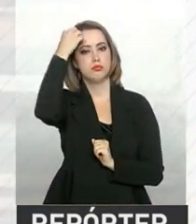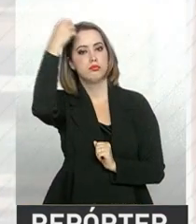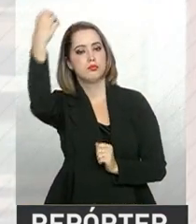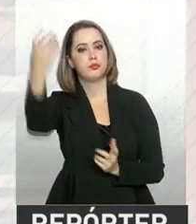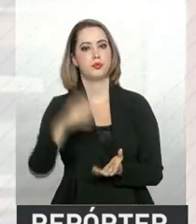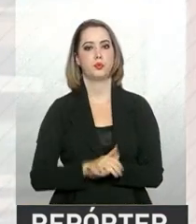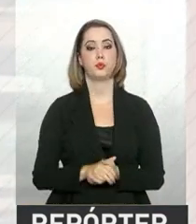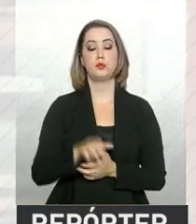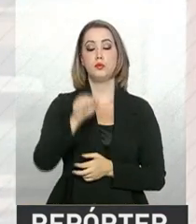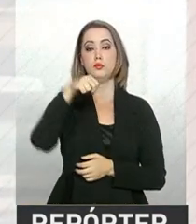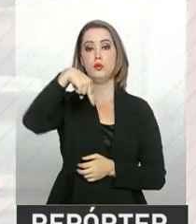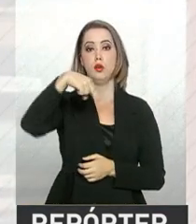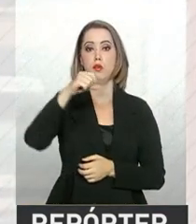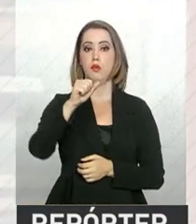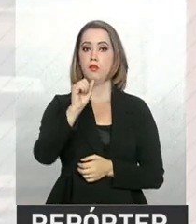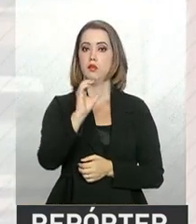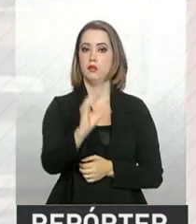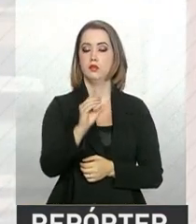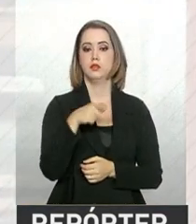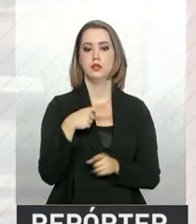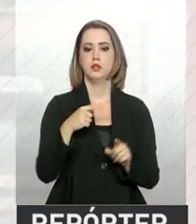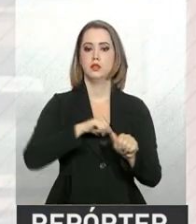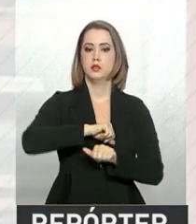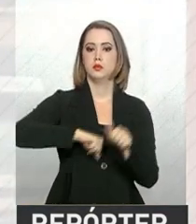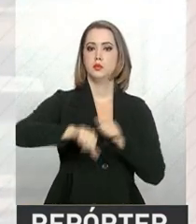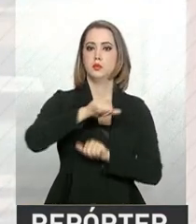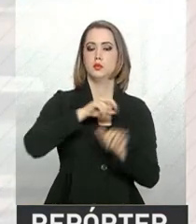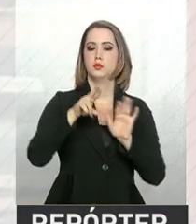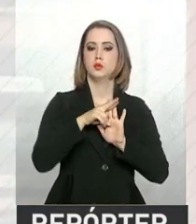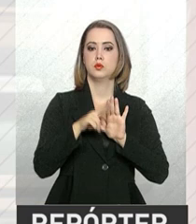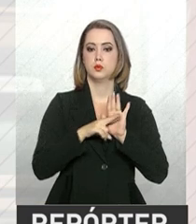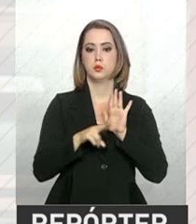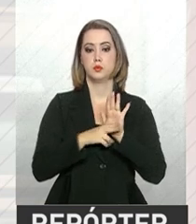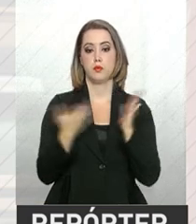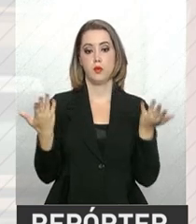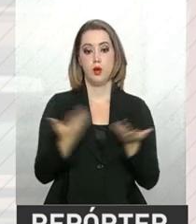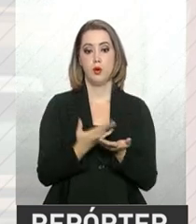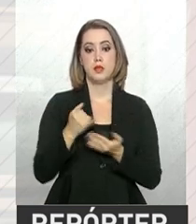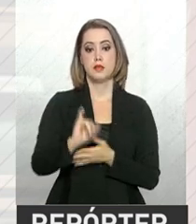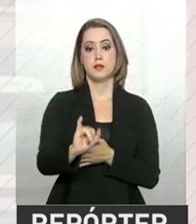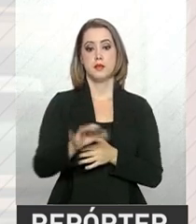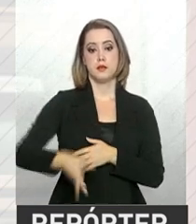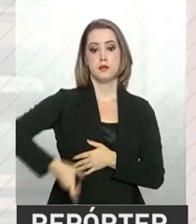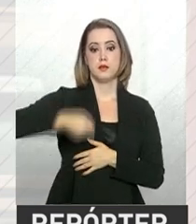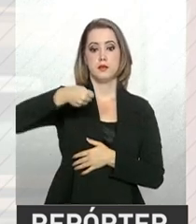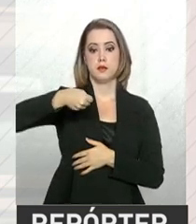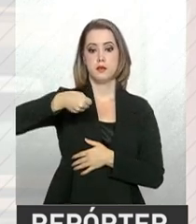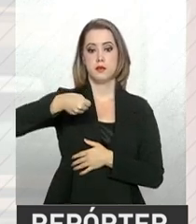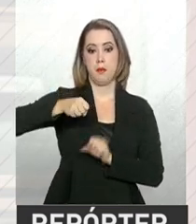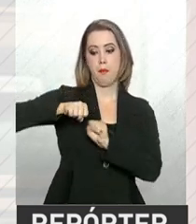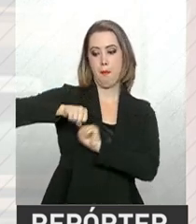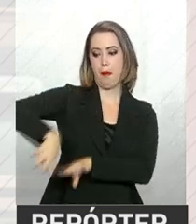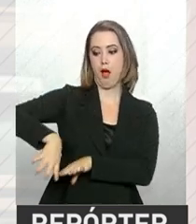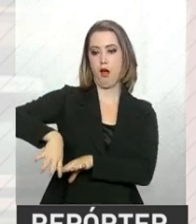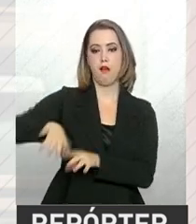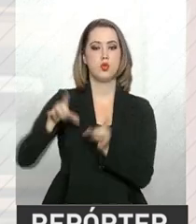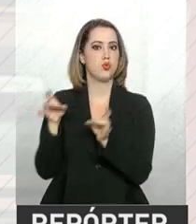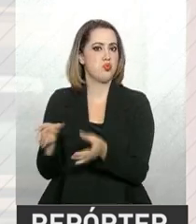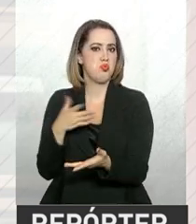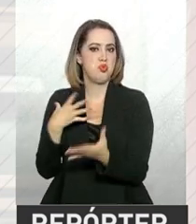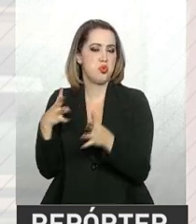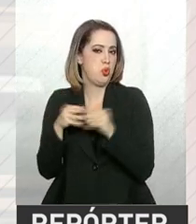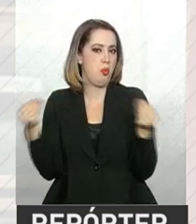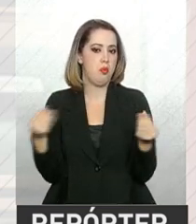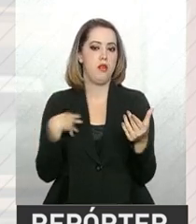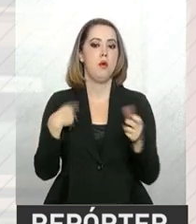também alterou outras regras. A partir de agora, o prazo para devolução de bagagens extraviadas foi reduzido para 7 dias no caso de voos